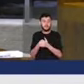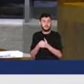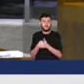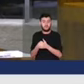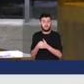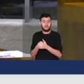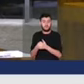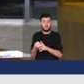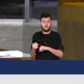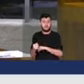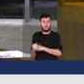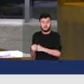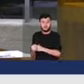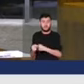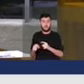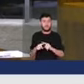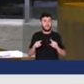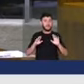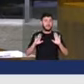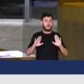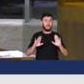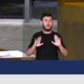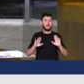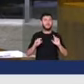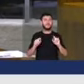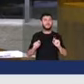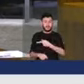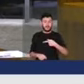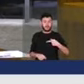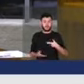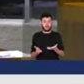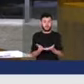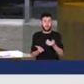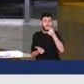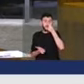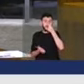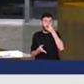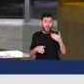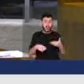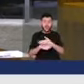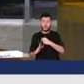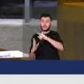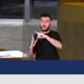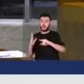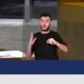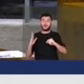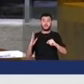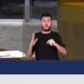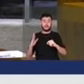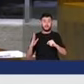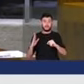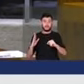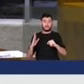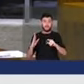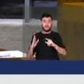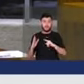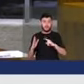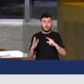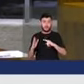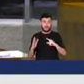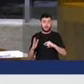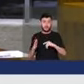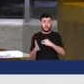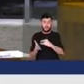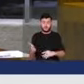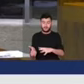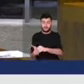corruptos estiveram no Palácio do Planalto, 100 anos de sigilo. Os documentos que envolvem o inquérito administrativo do